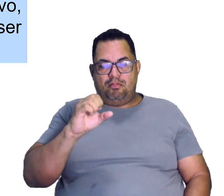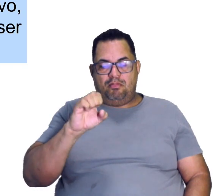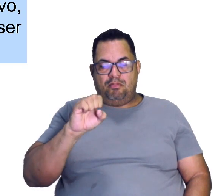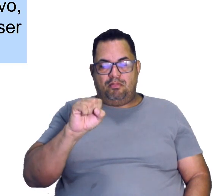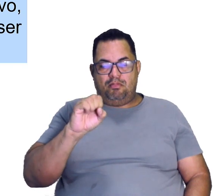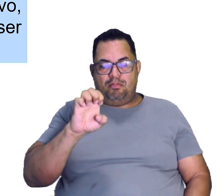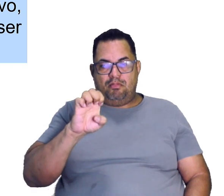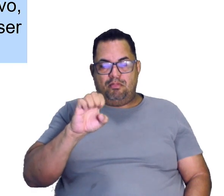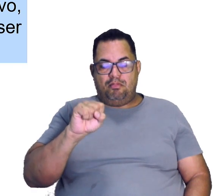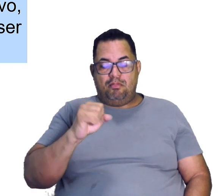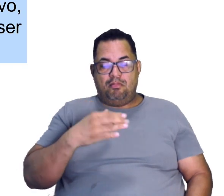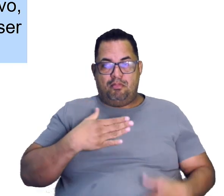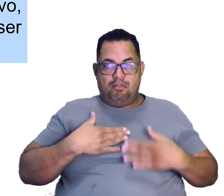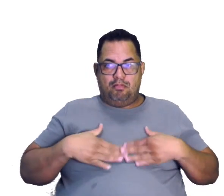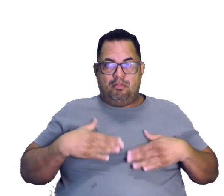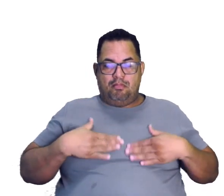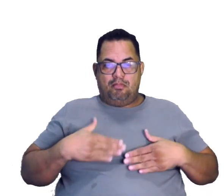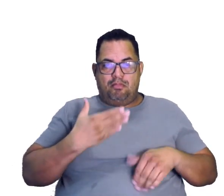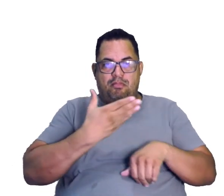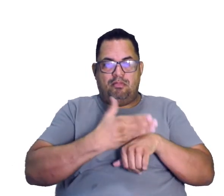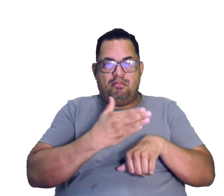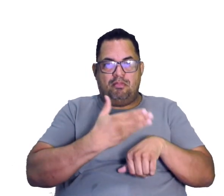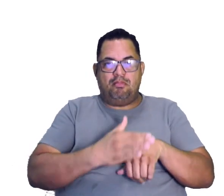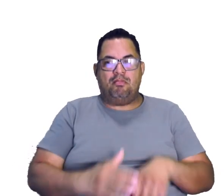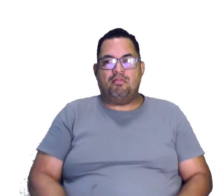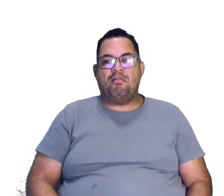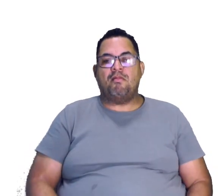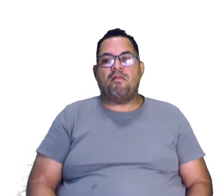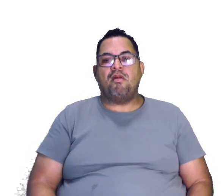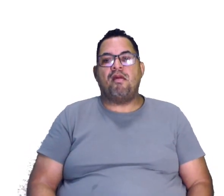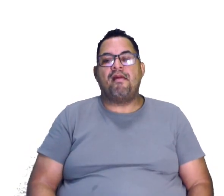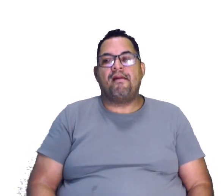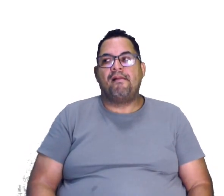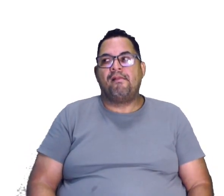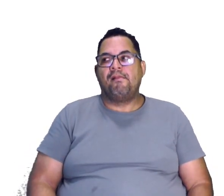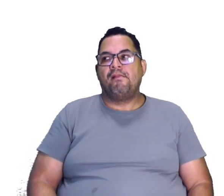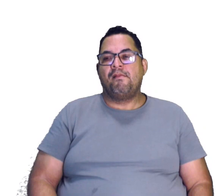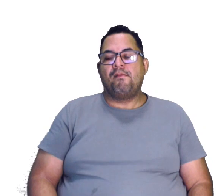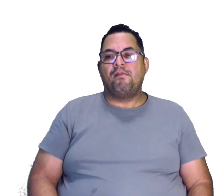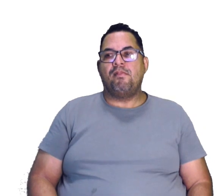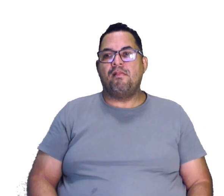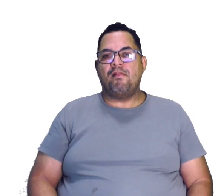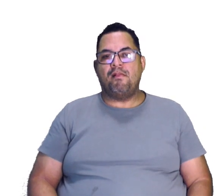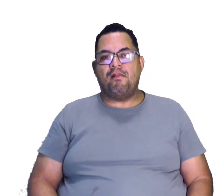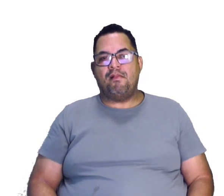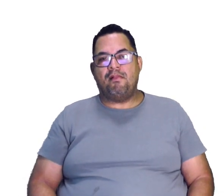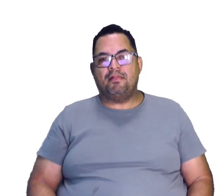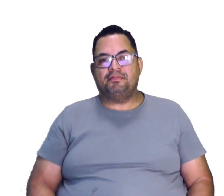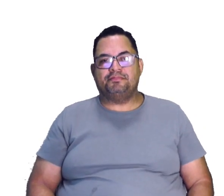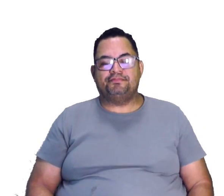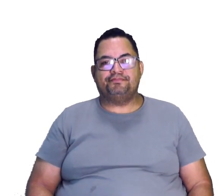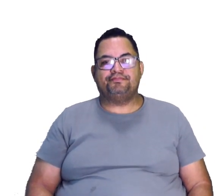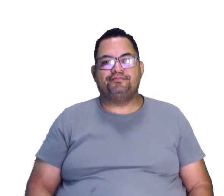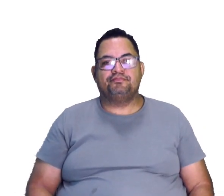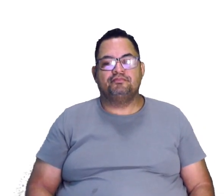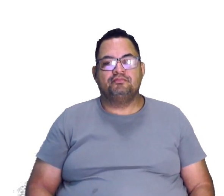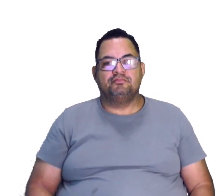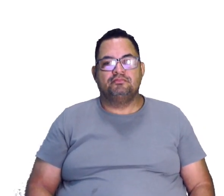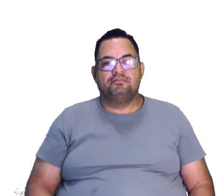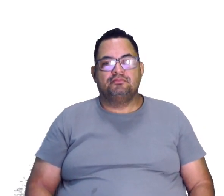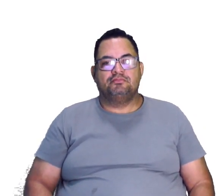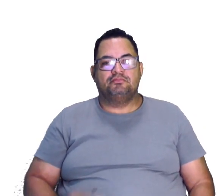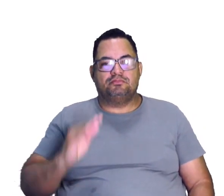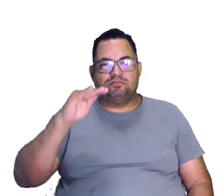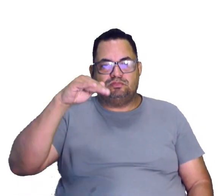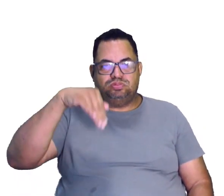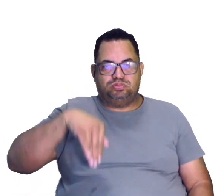0,0048. Tranquilo? Mas vamos praticar? Vamos aqui no nosso Aprender Fazendo, onde diz o seguinte: uma